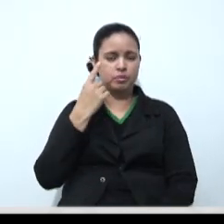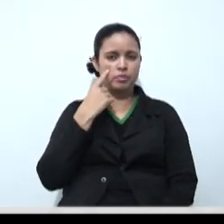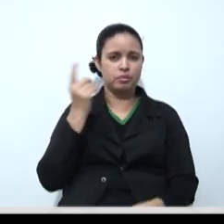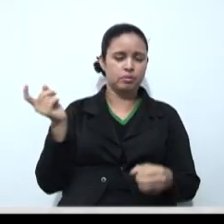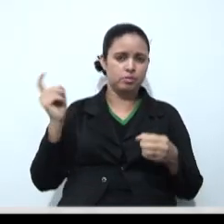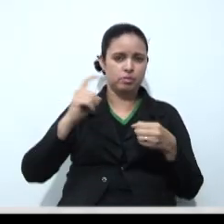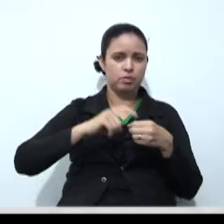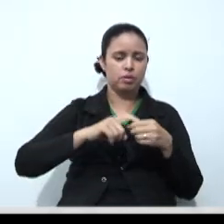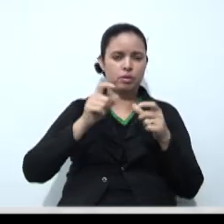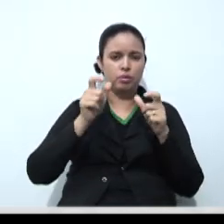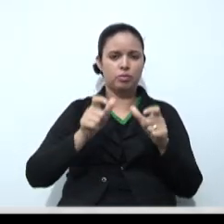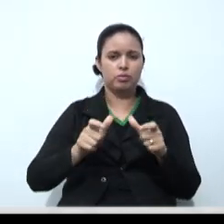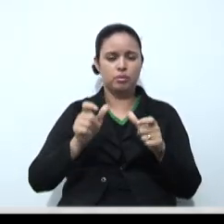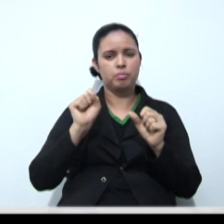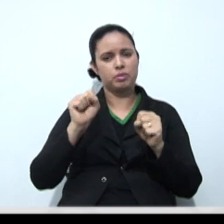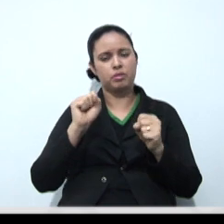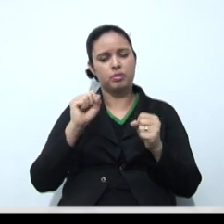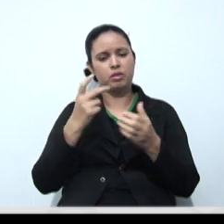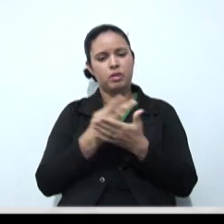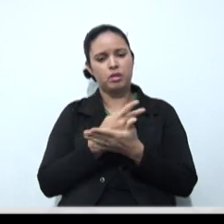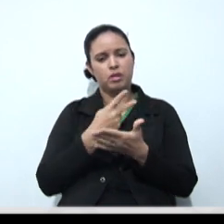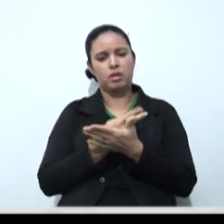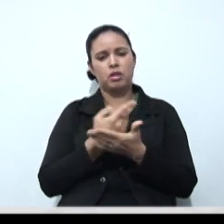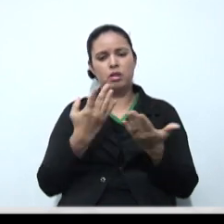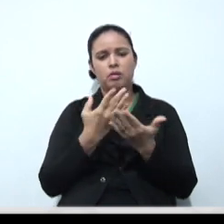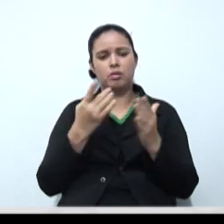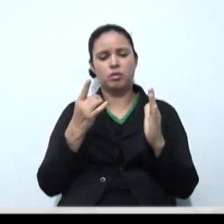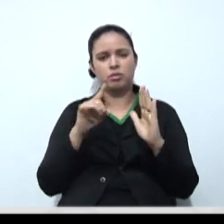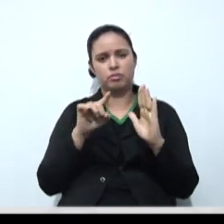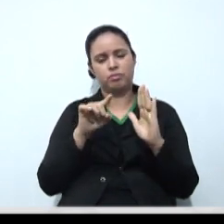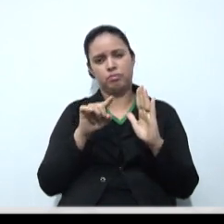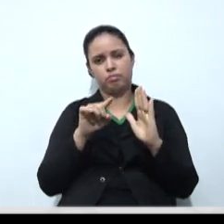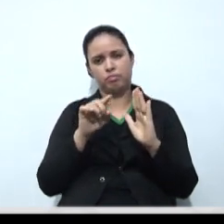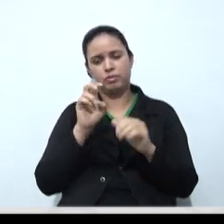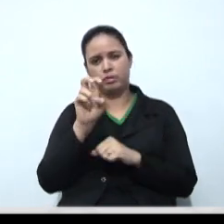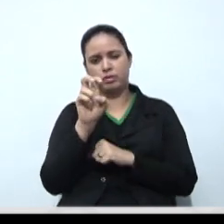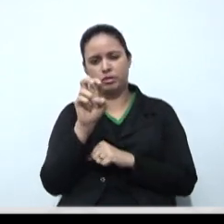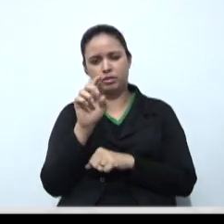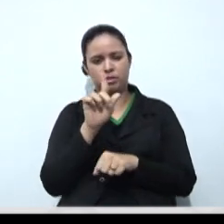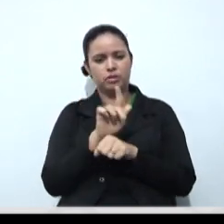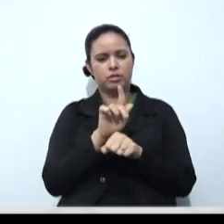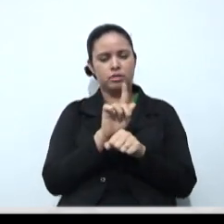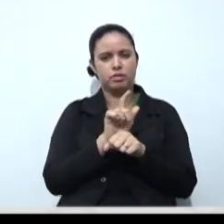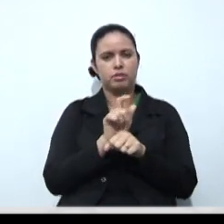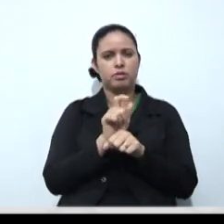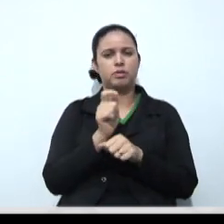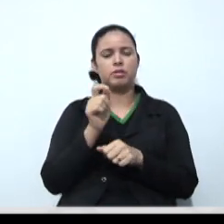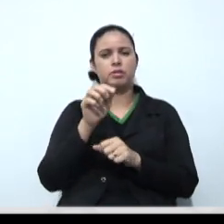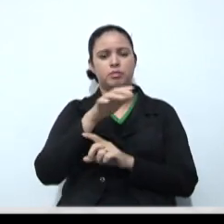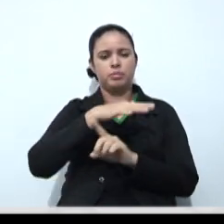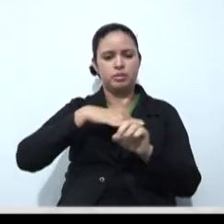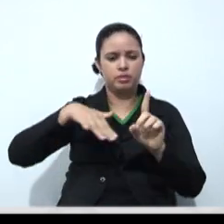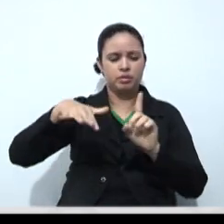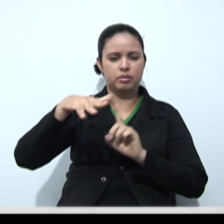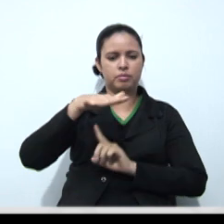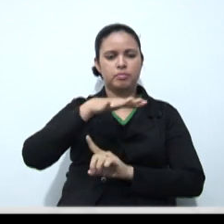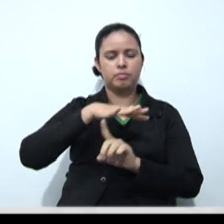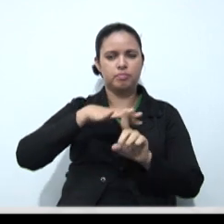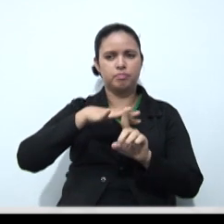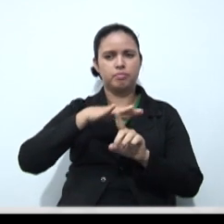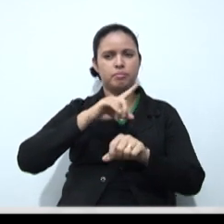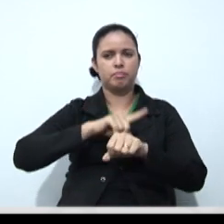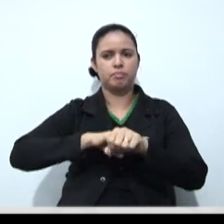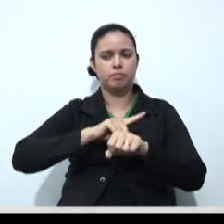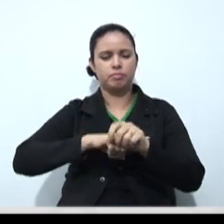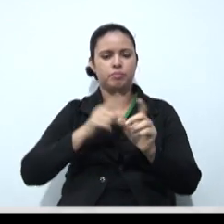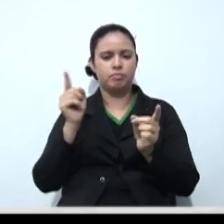onde foi que ele pode ter errado, porque nós vamos para a questão 5, que é gerenciamento ambiental, e eu já vou dar a resposta porque o tempo está